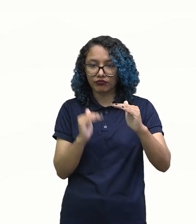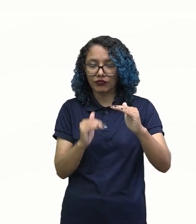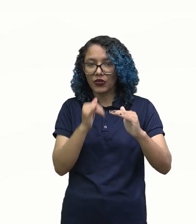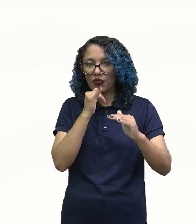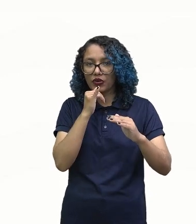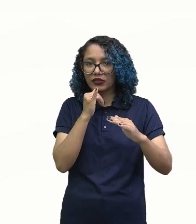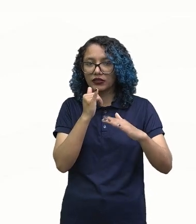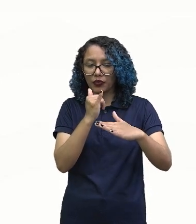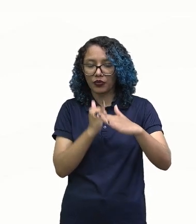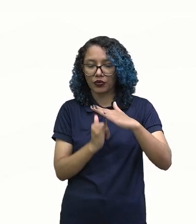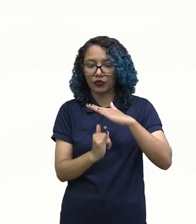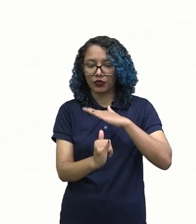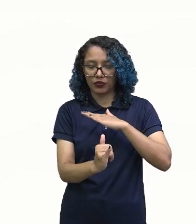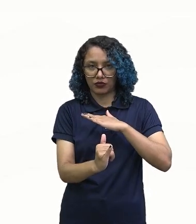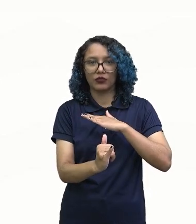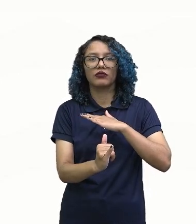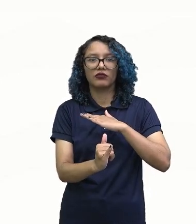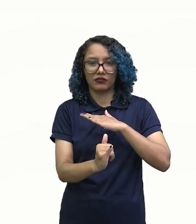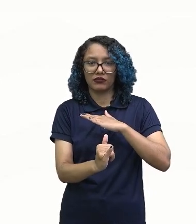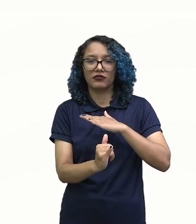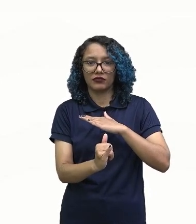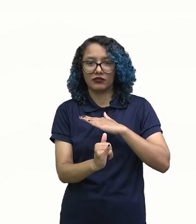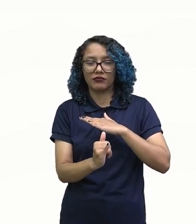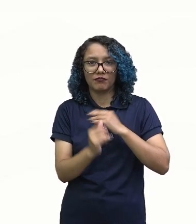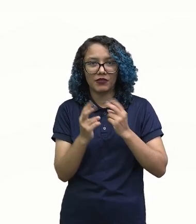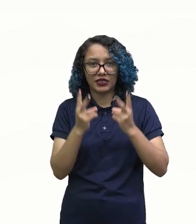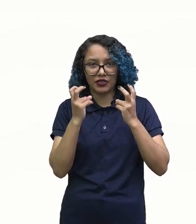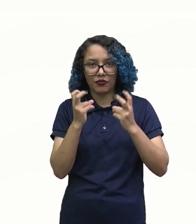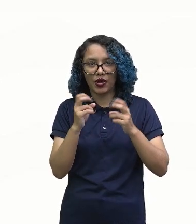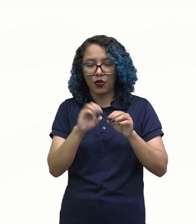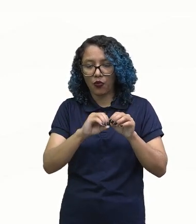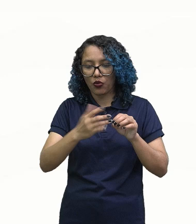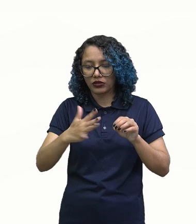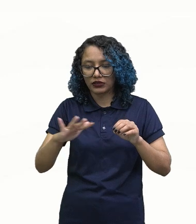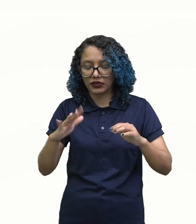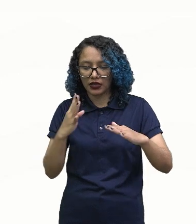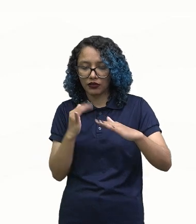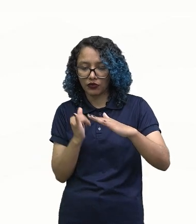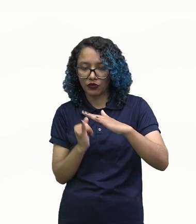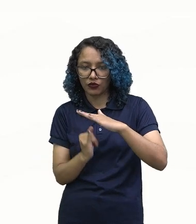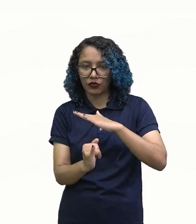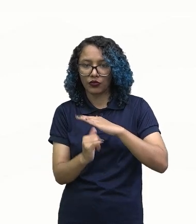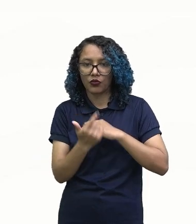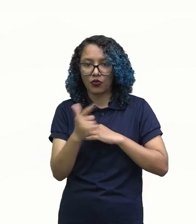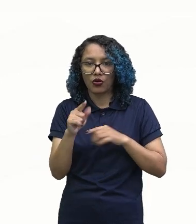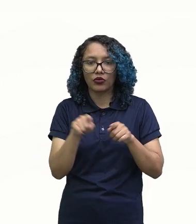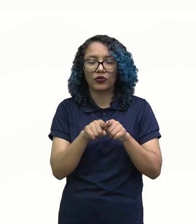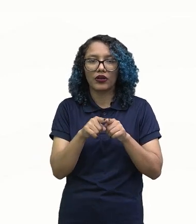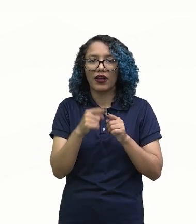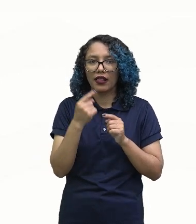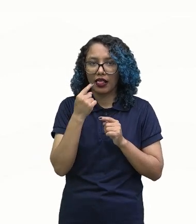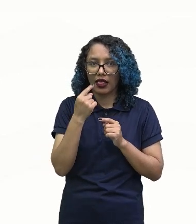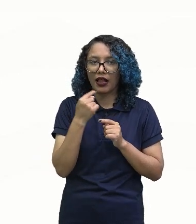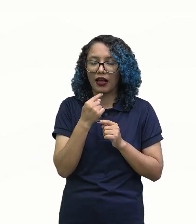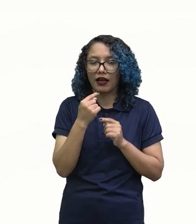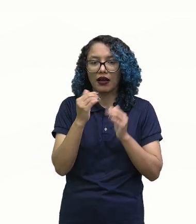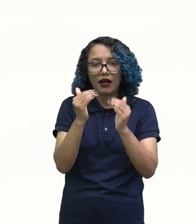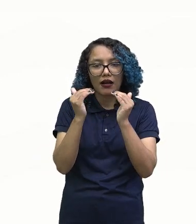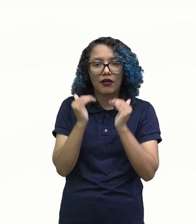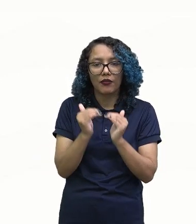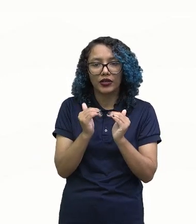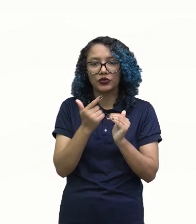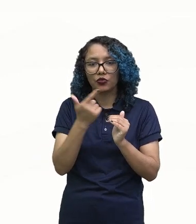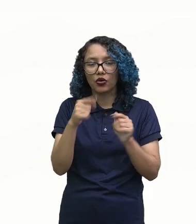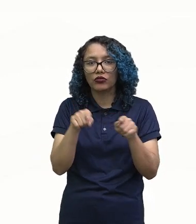Submarino, fica abaixo no oceano, né? Sublingual, fica embaixo da língua. Soterrar, também